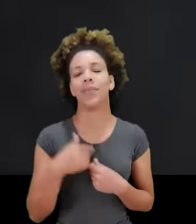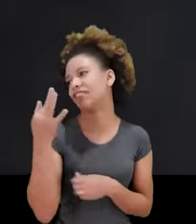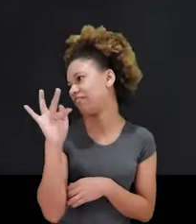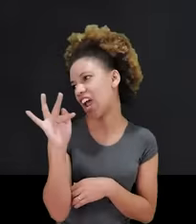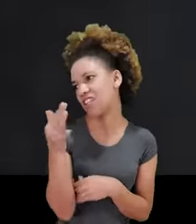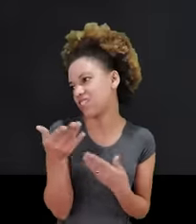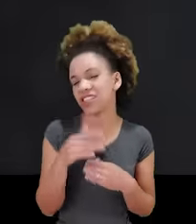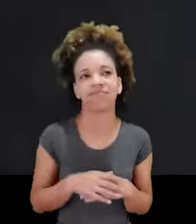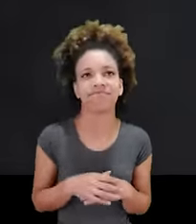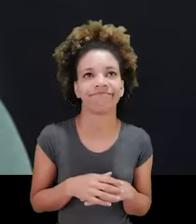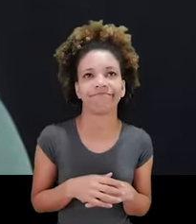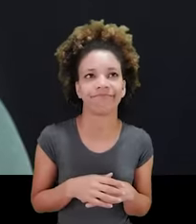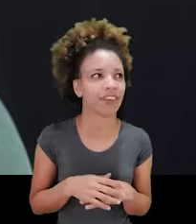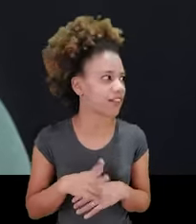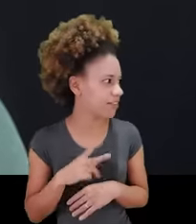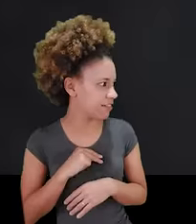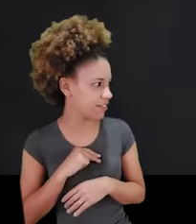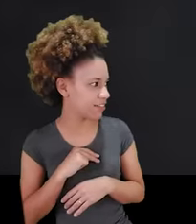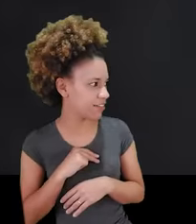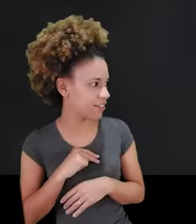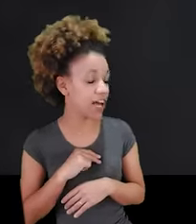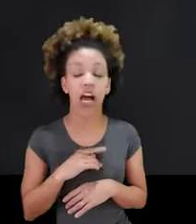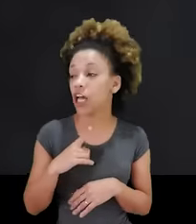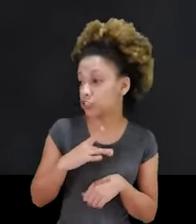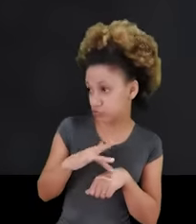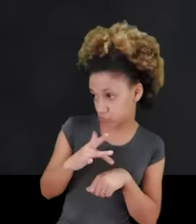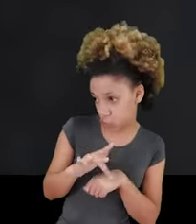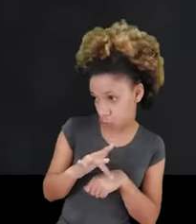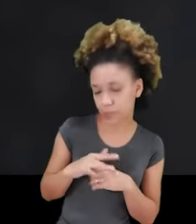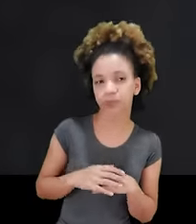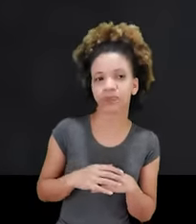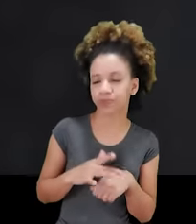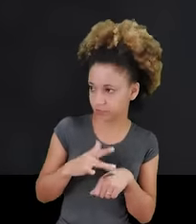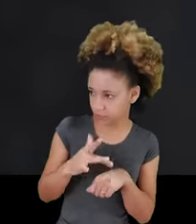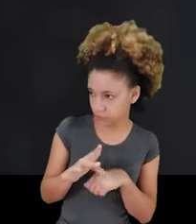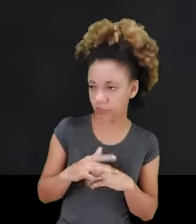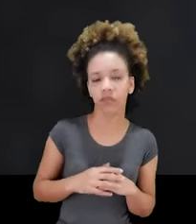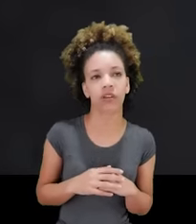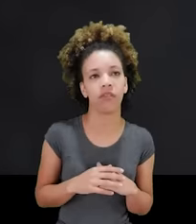e... Caralho. Era. Nós pegávamos no ouro, repara, pegávamos no ouro.